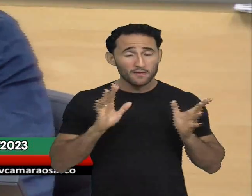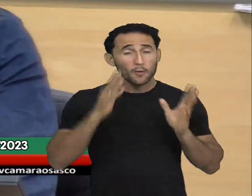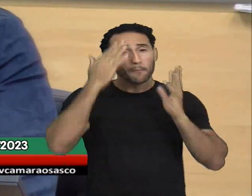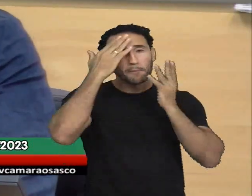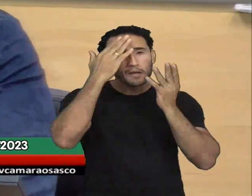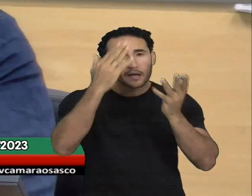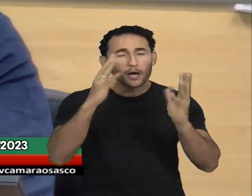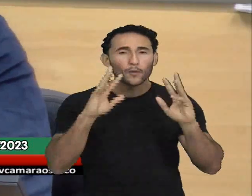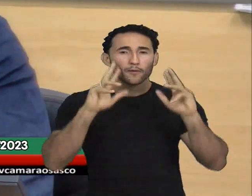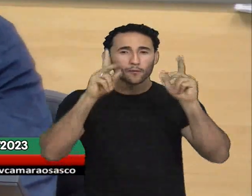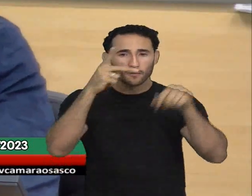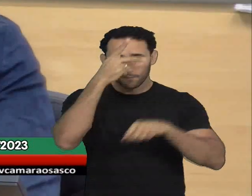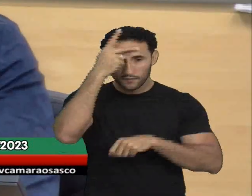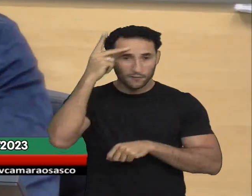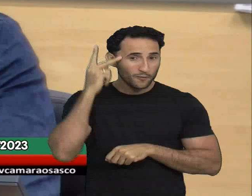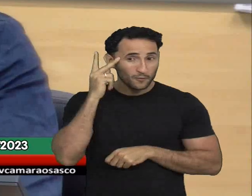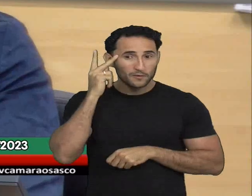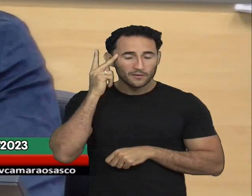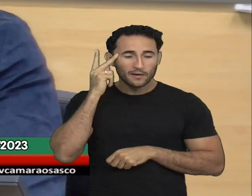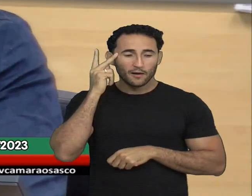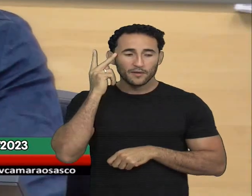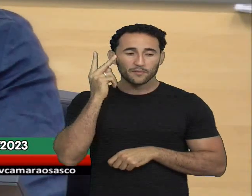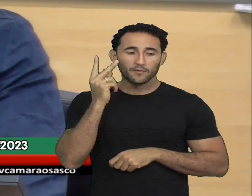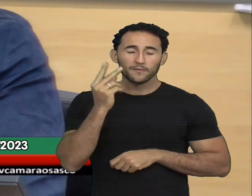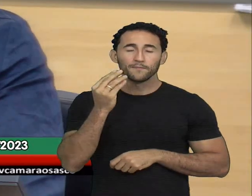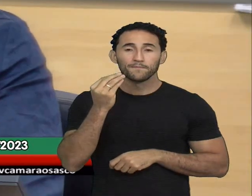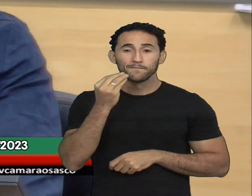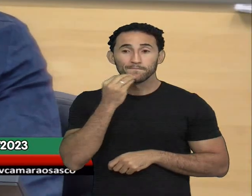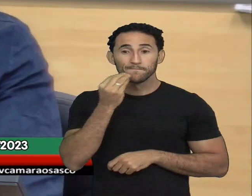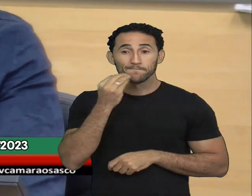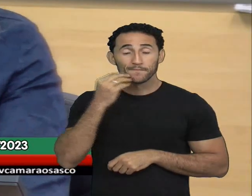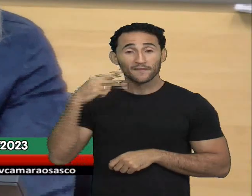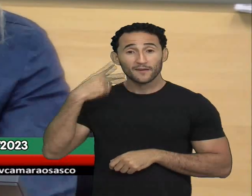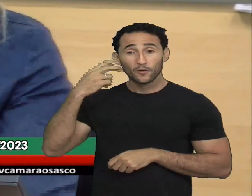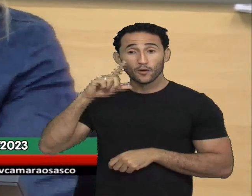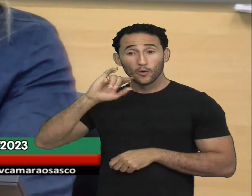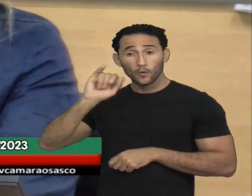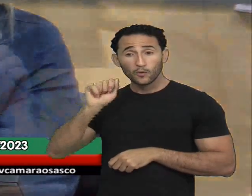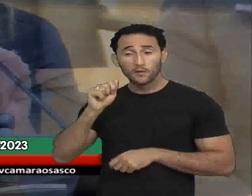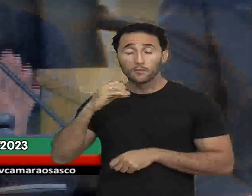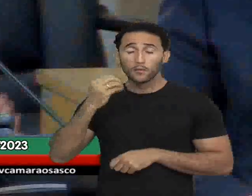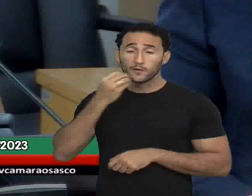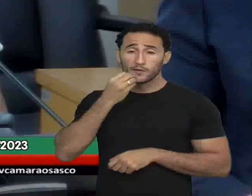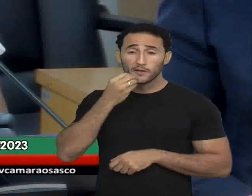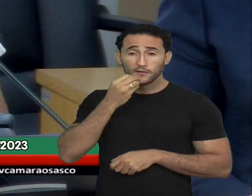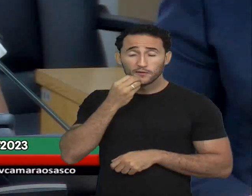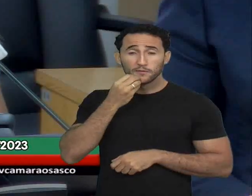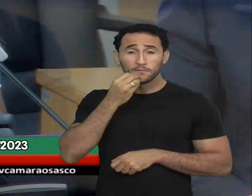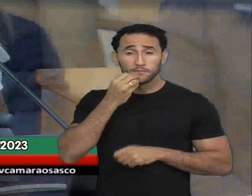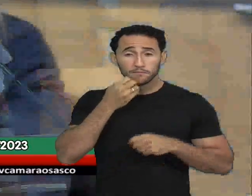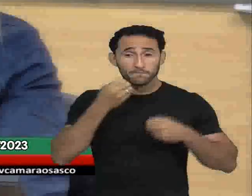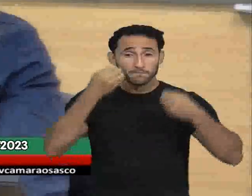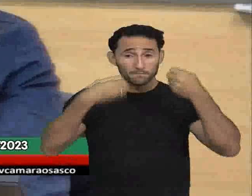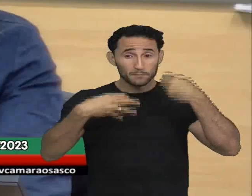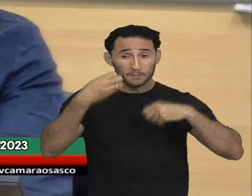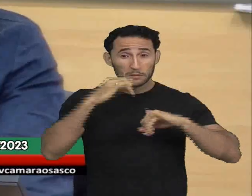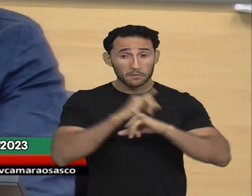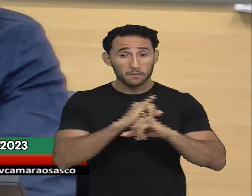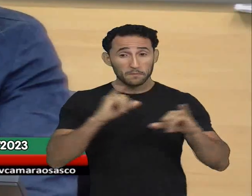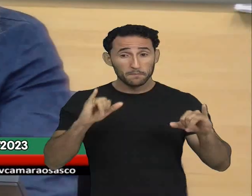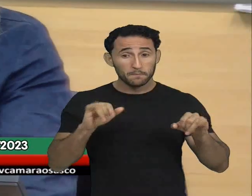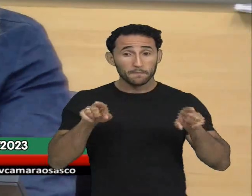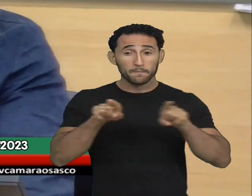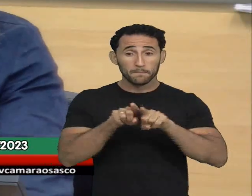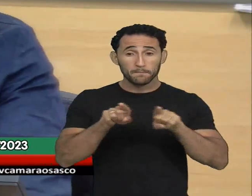né? E a você nos dar essa oportunidade para falar um pouquinho do nosso trabalho. E, como o doutor Vitor disse, eu quero também enfatizar um pouquinho de